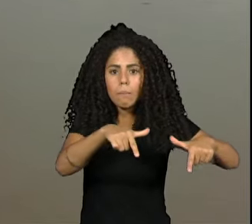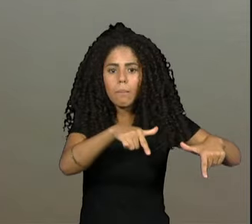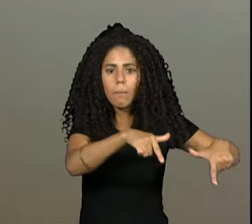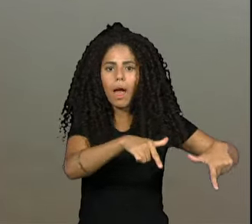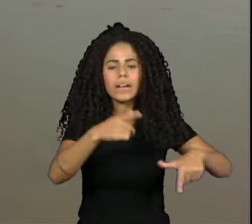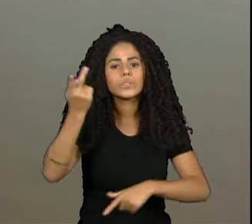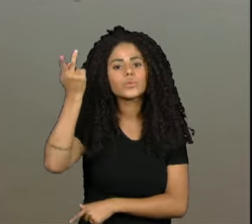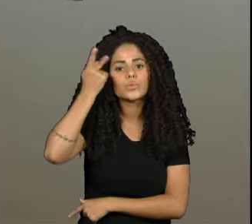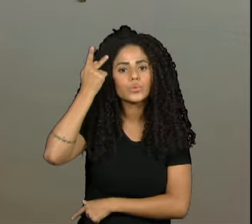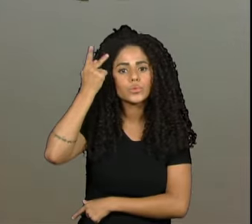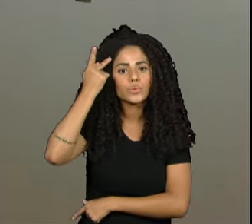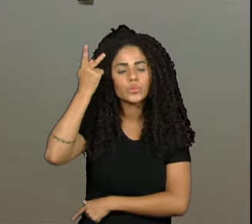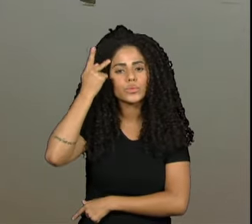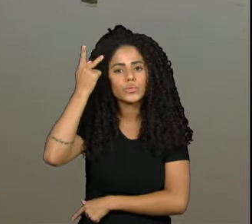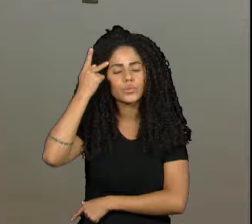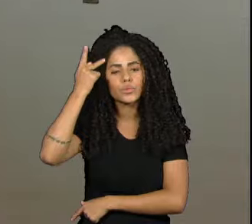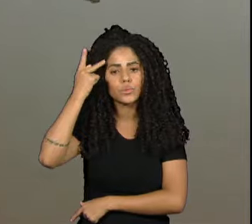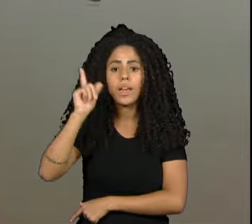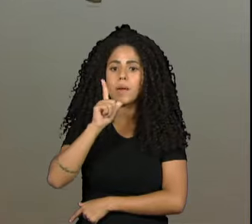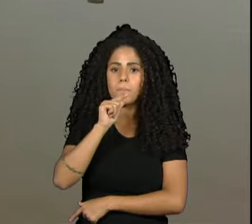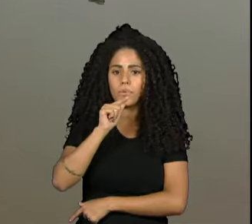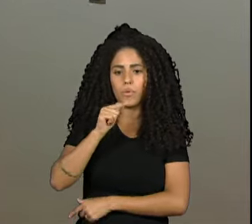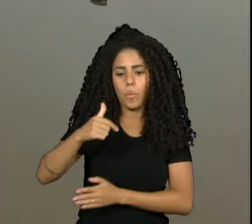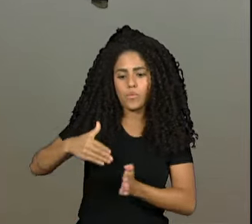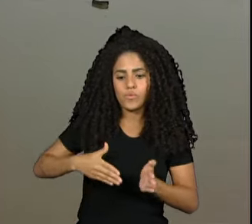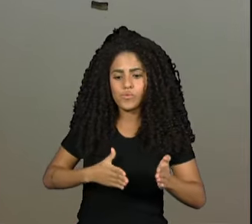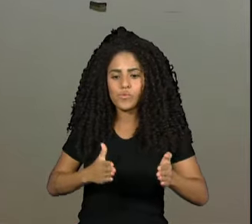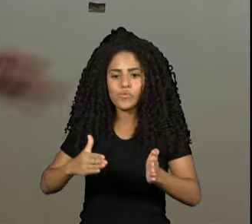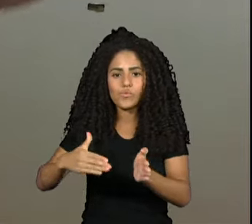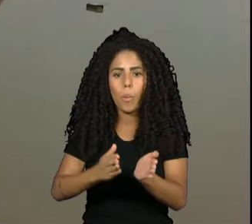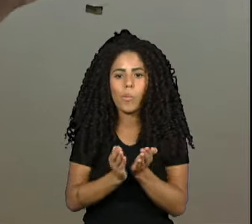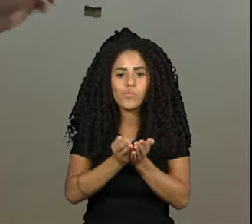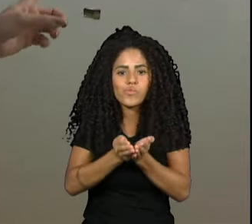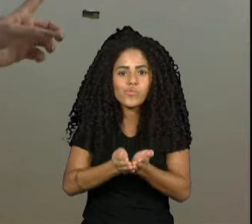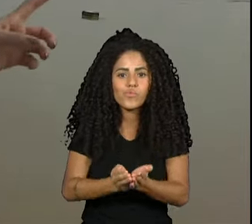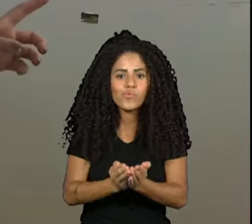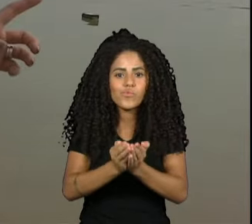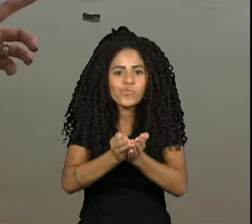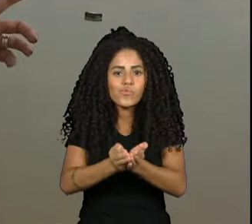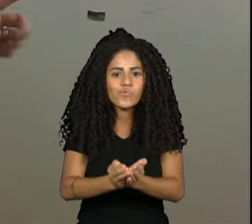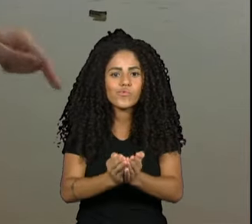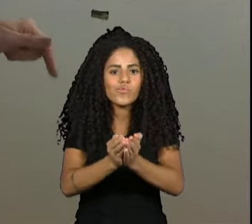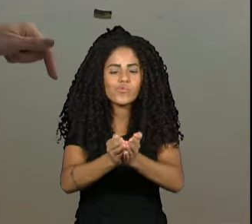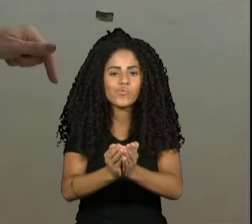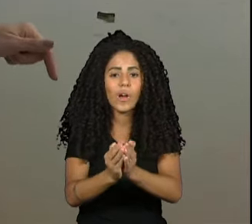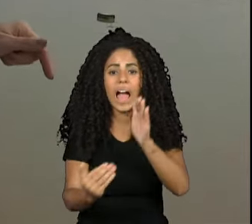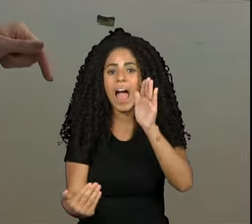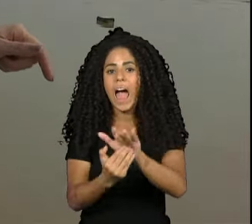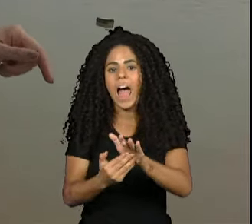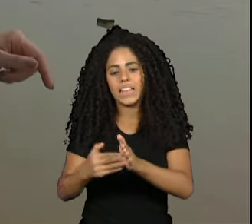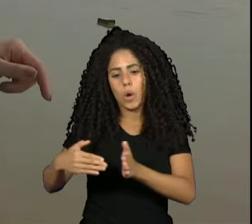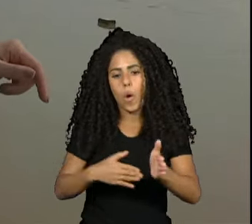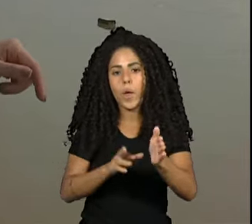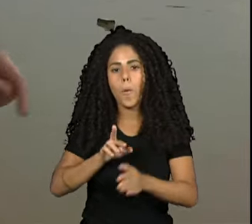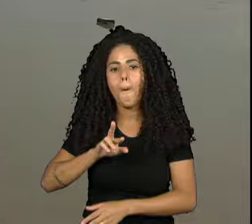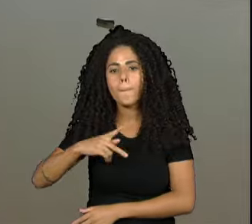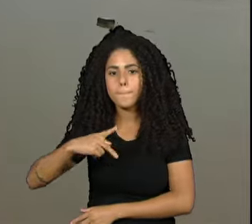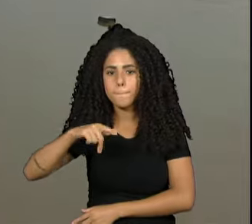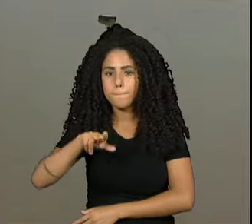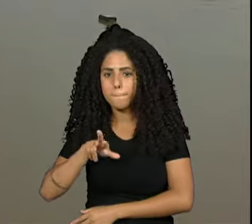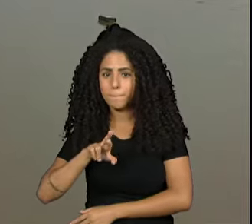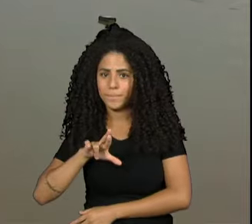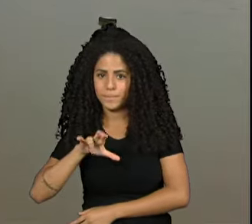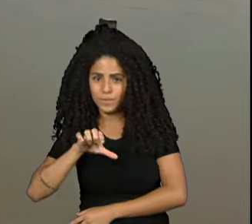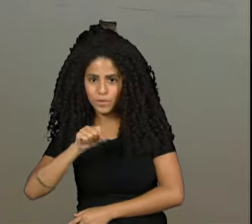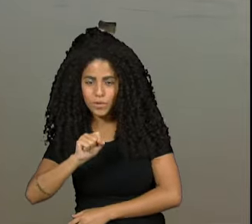de São Paulo, cruzaram terras e águas até o rio Purus, esse aqui onde a gente está.